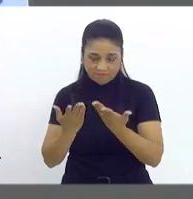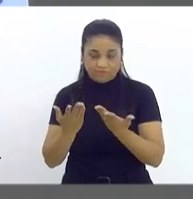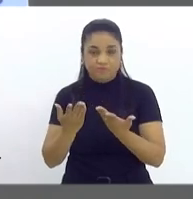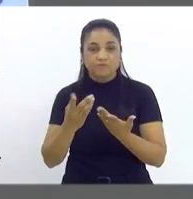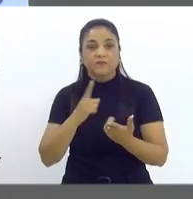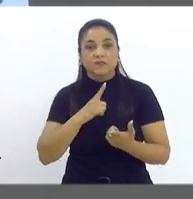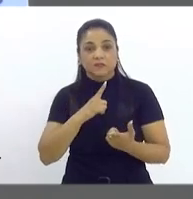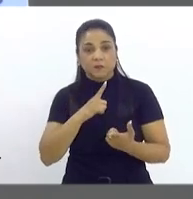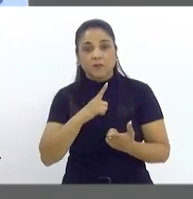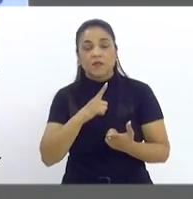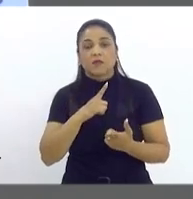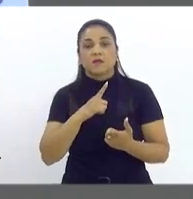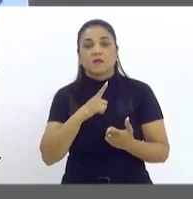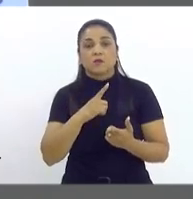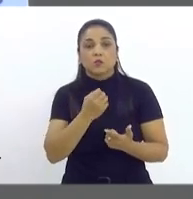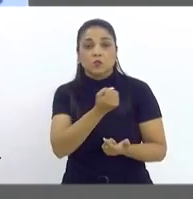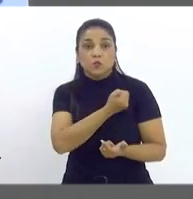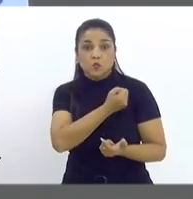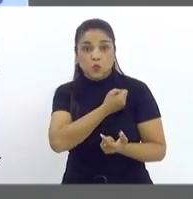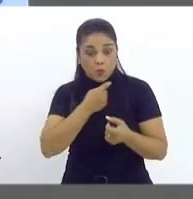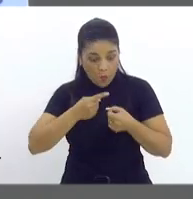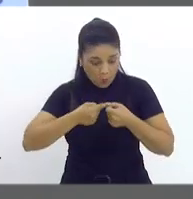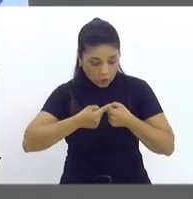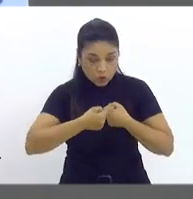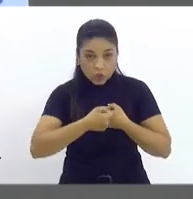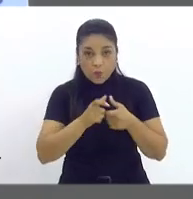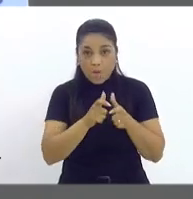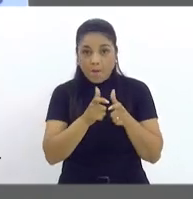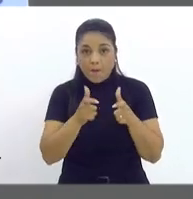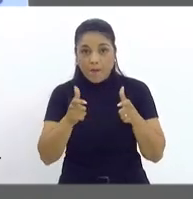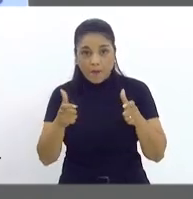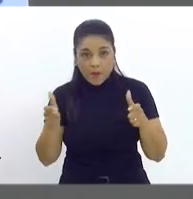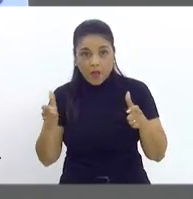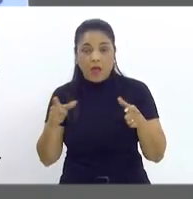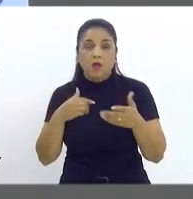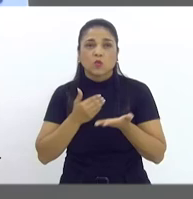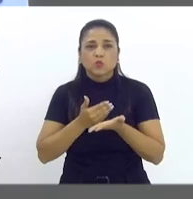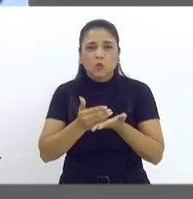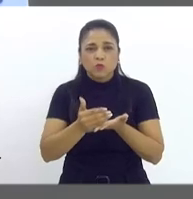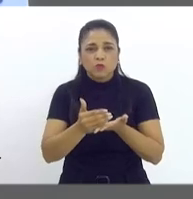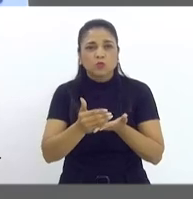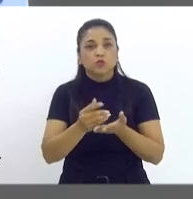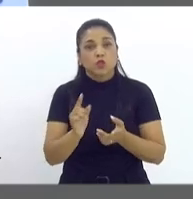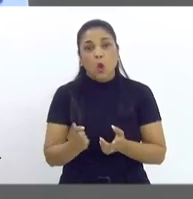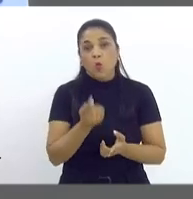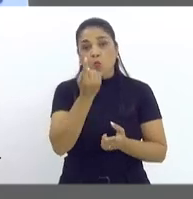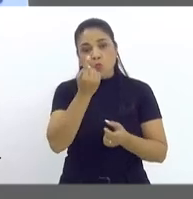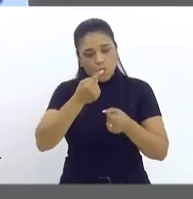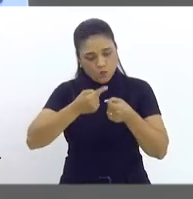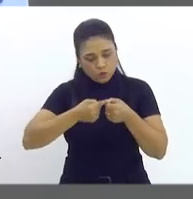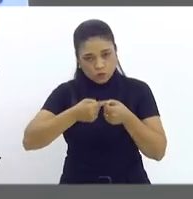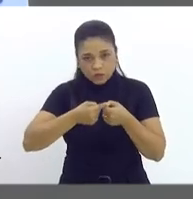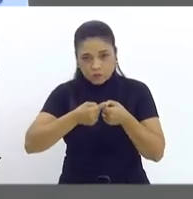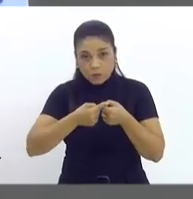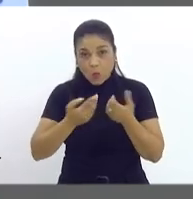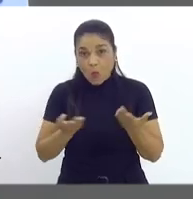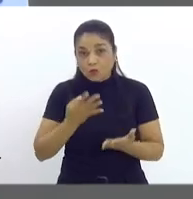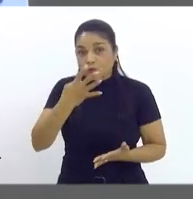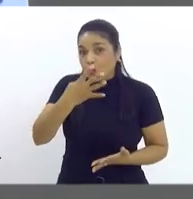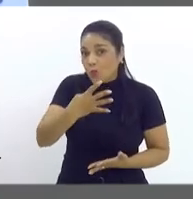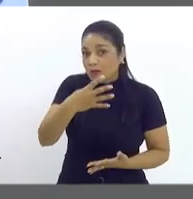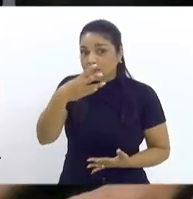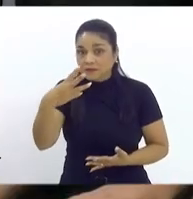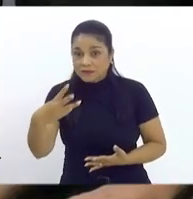Incrementou exponencialmente o número de municípios atendidos. Quando a concessão iniciou, tinha um município atendido. Hoje, são 43